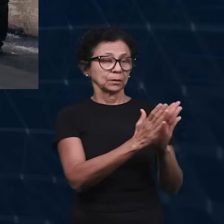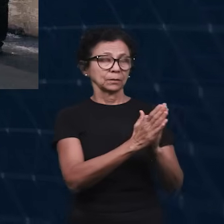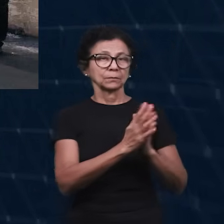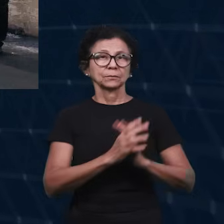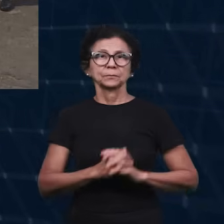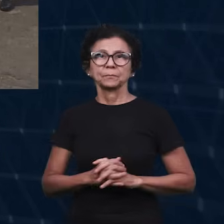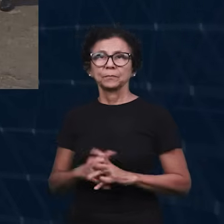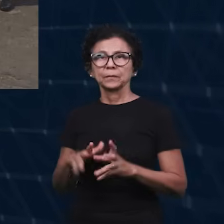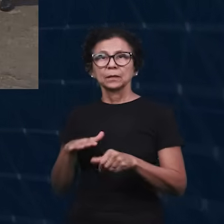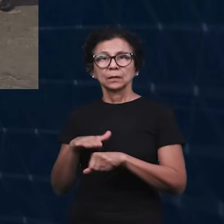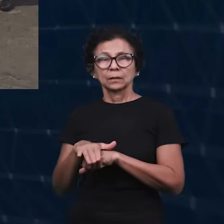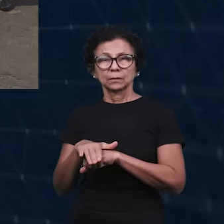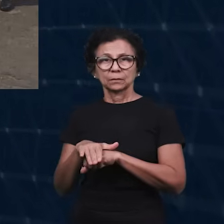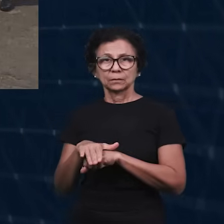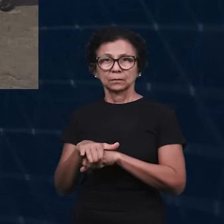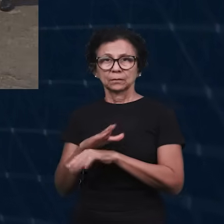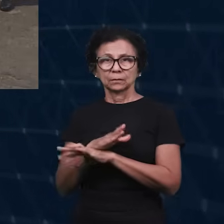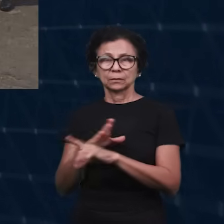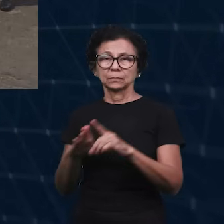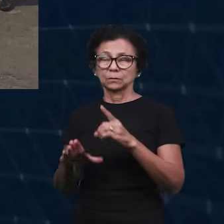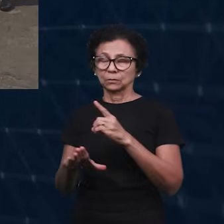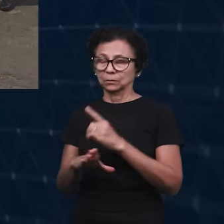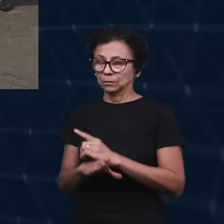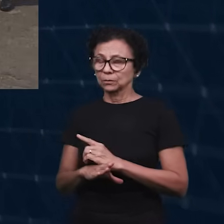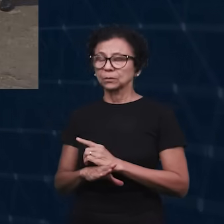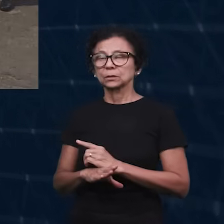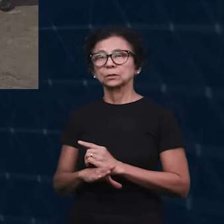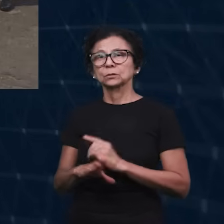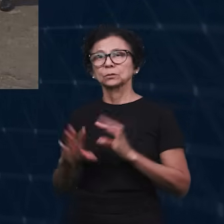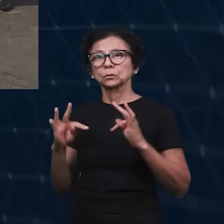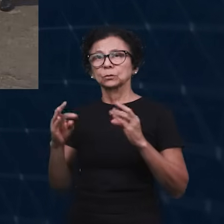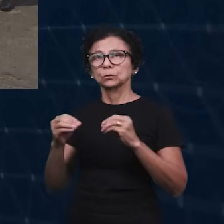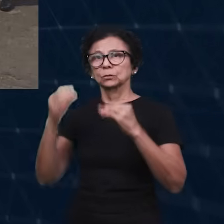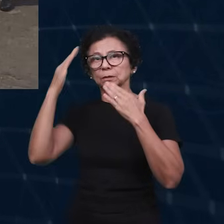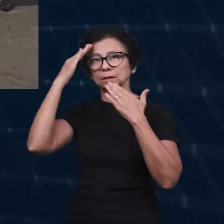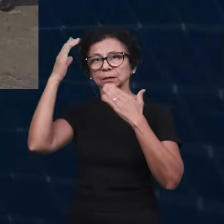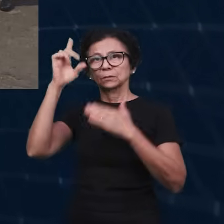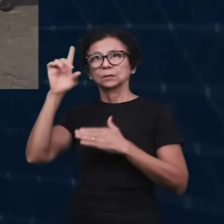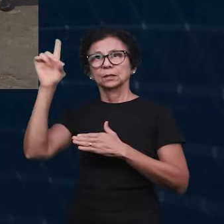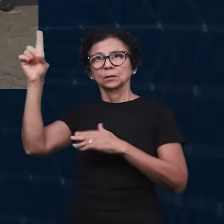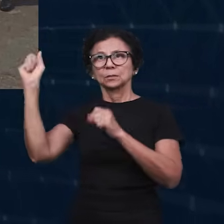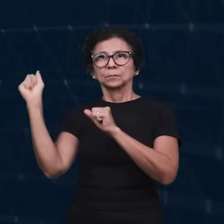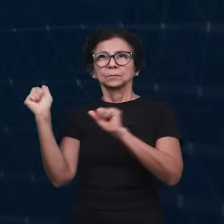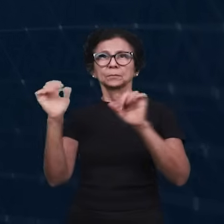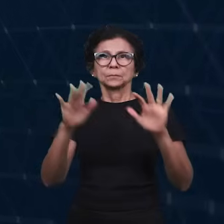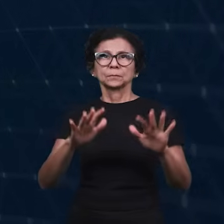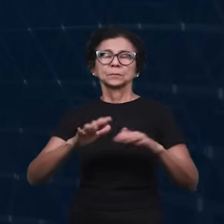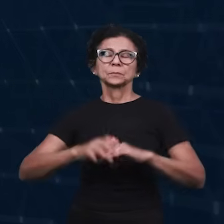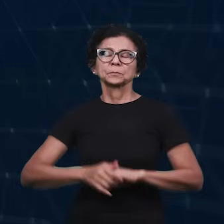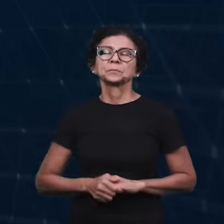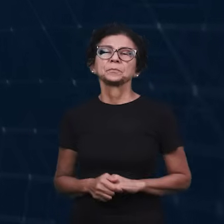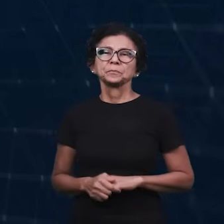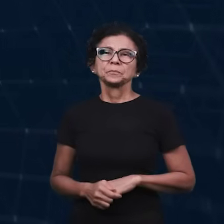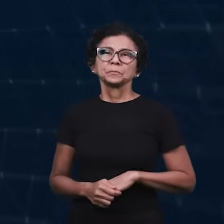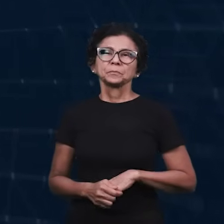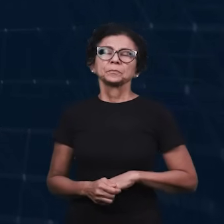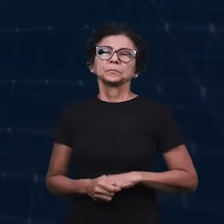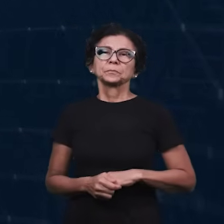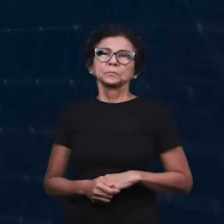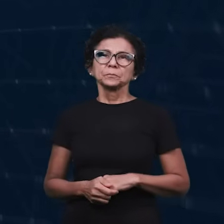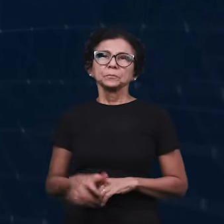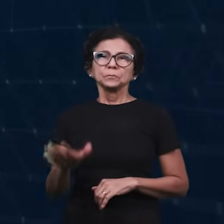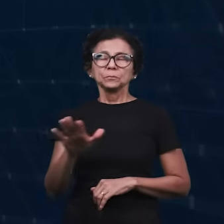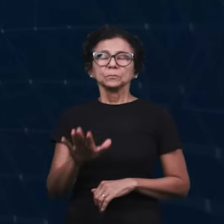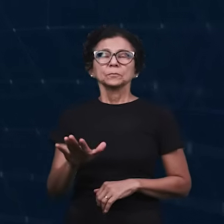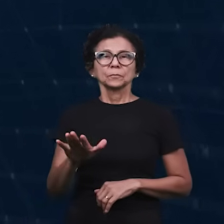necessitados. No culto à noite, a igreja glorificou ao Senhor pelas grandes operações realizadas. No Polo de Vila Capixaba,